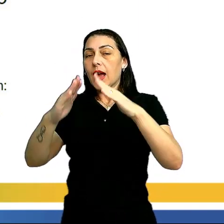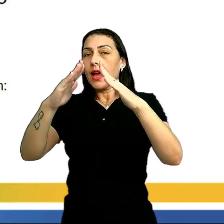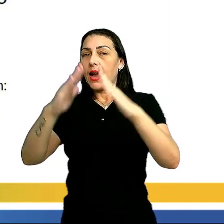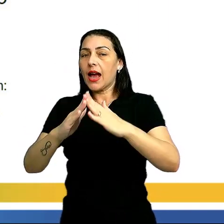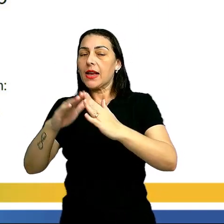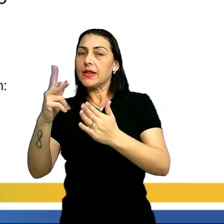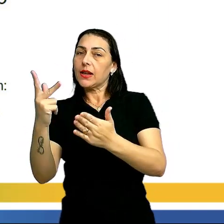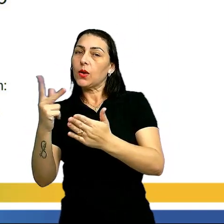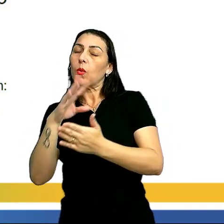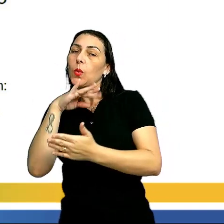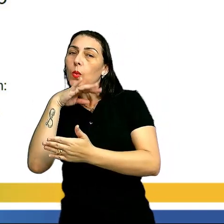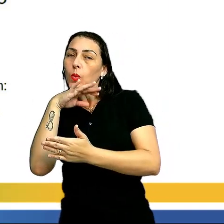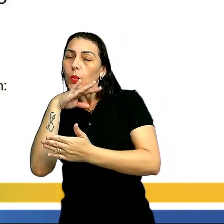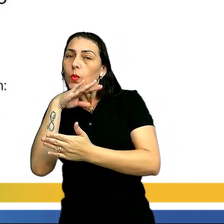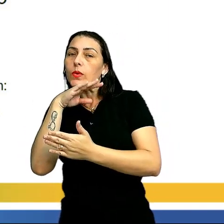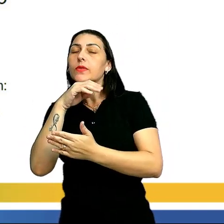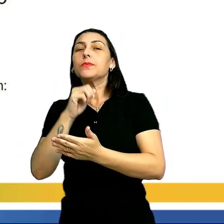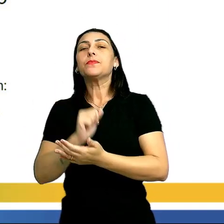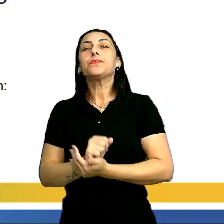moradia precária,